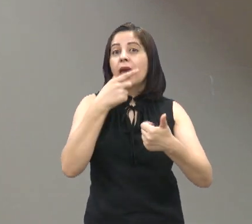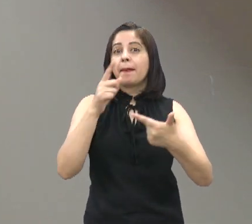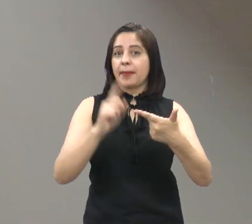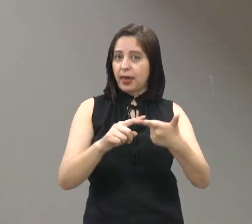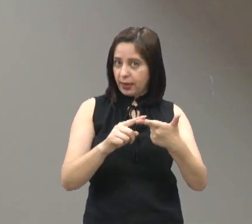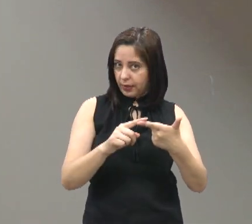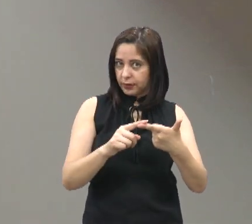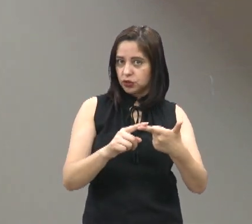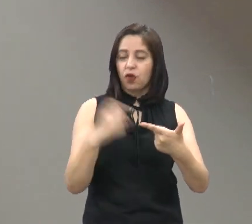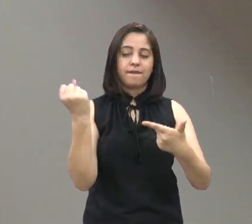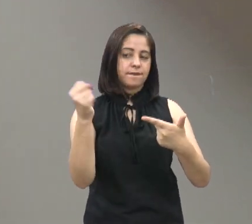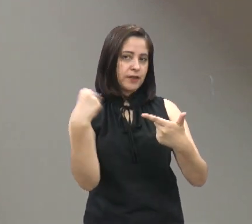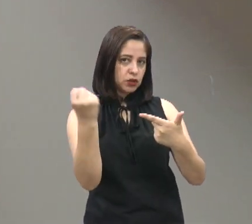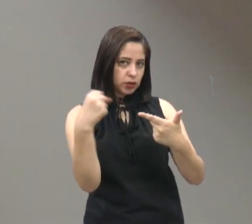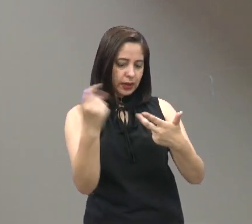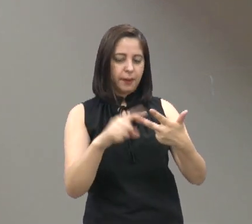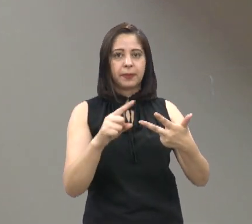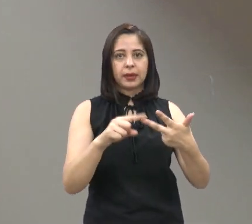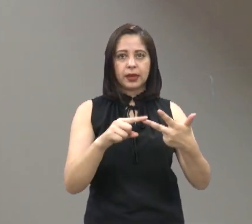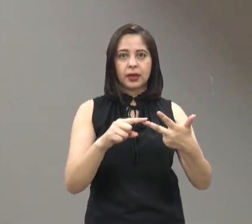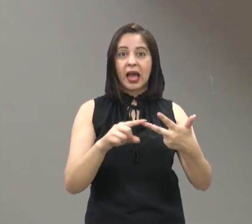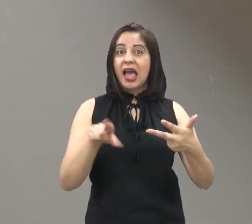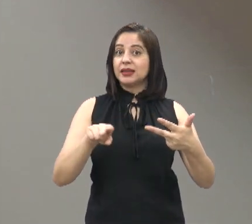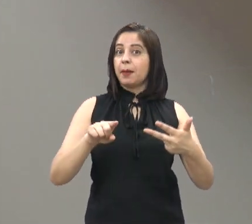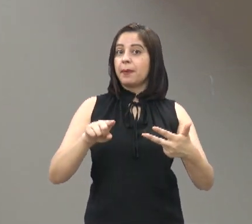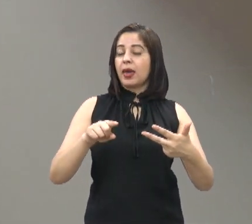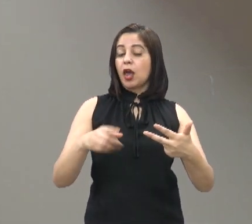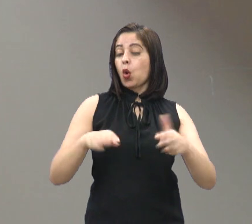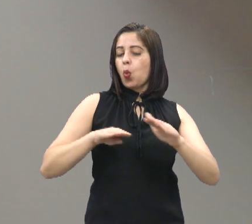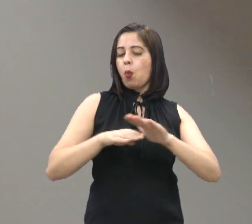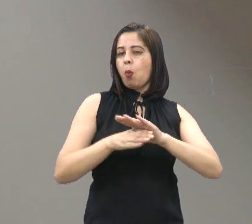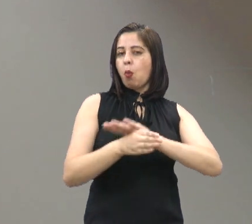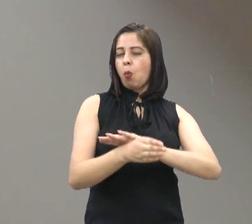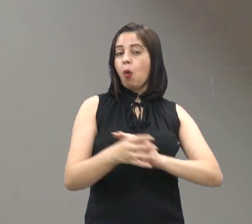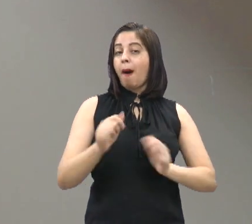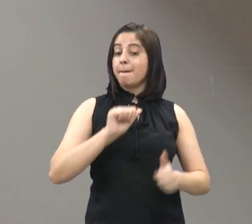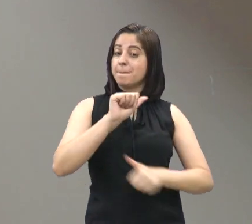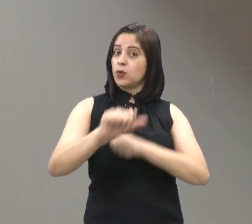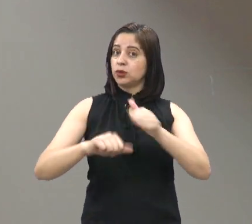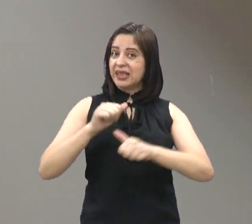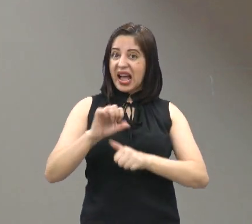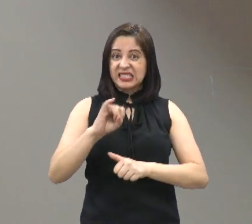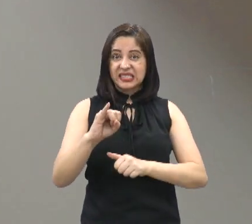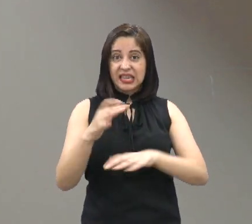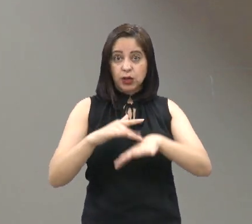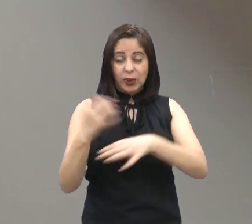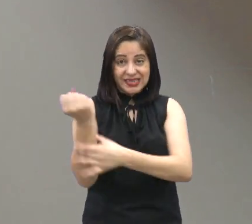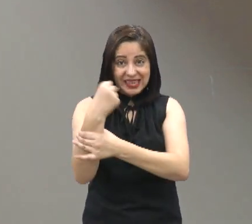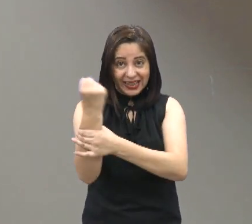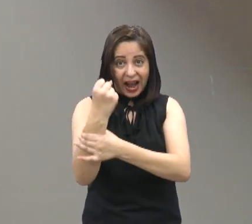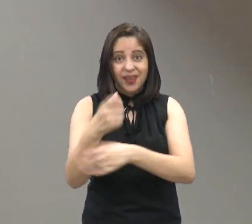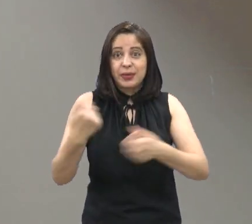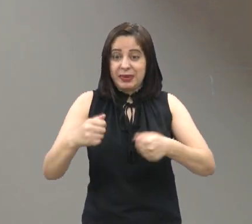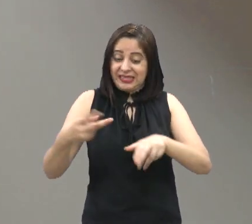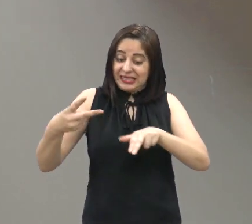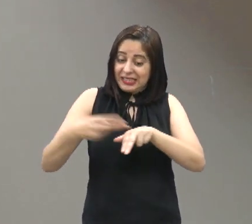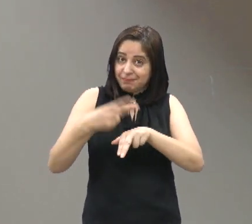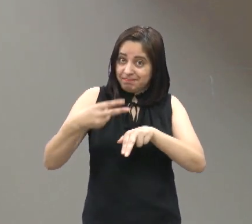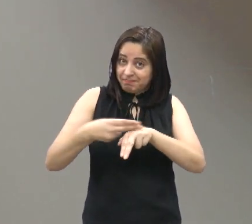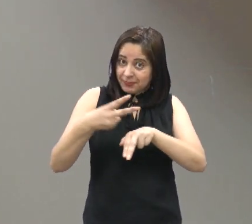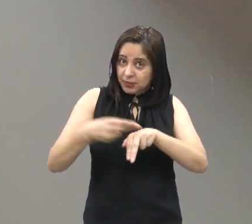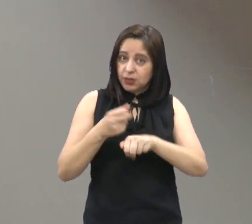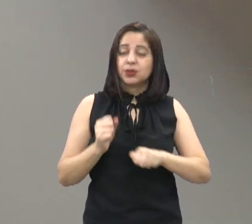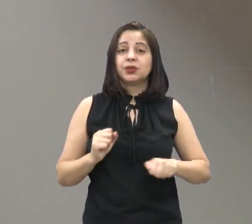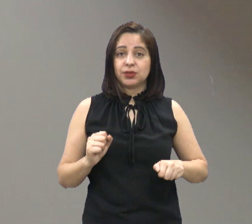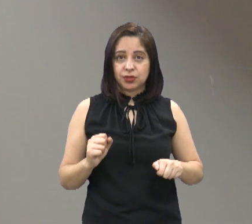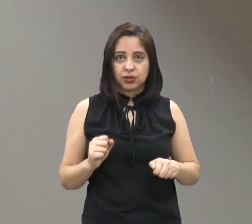acompanhou, fisioterapia, mudanças no estilo de vida e, em casos mais graves, cirurgia. E quando o assunto é